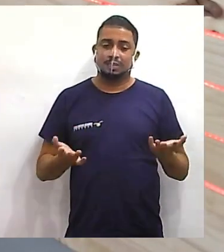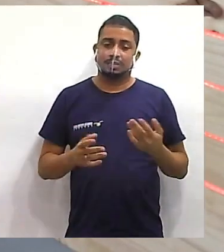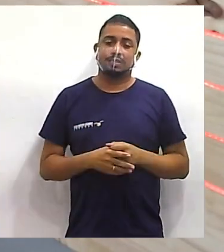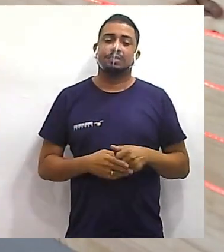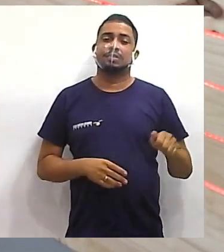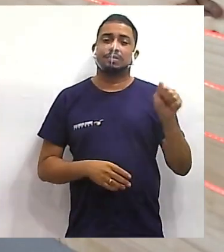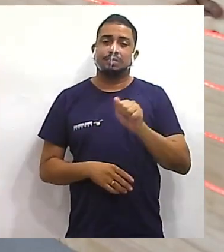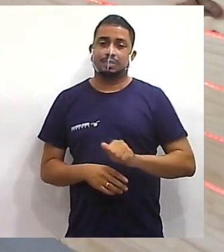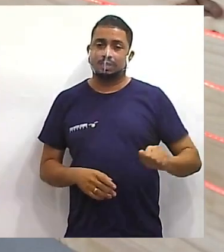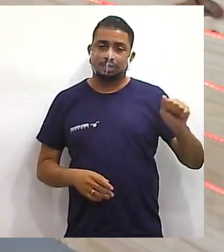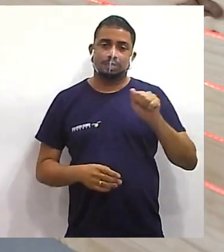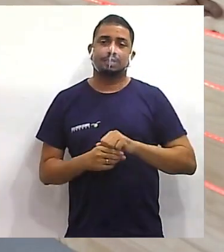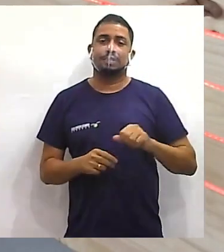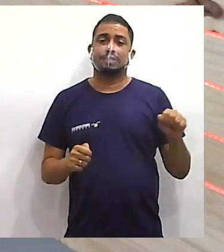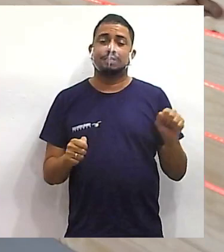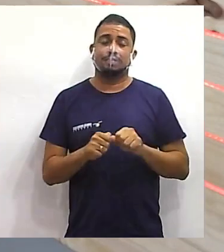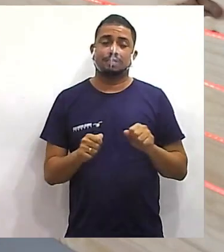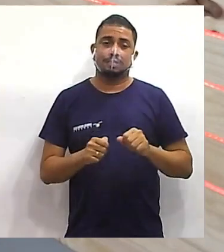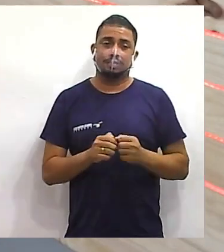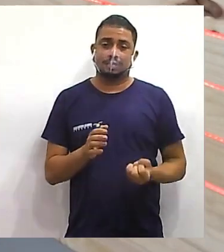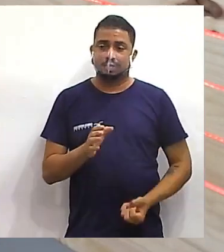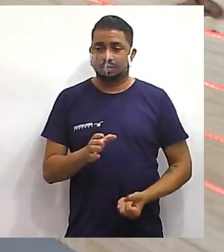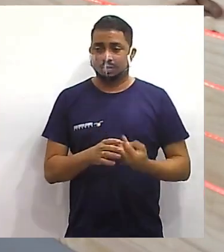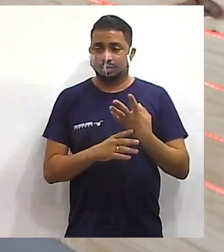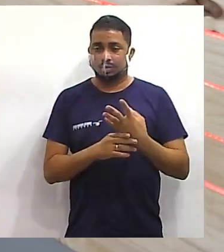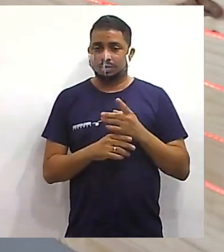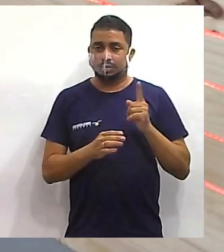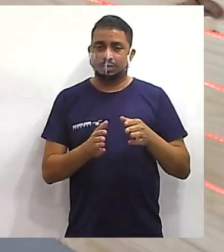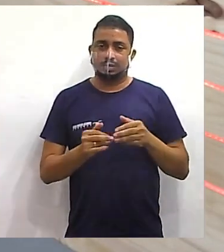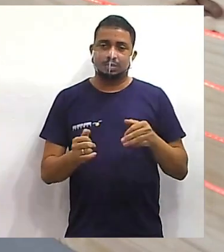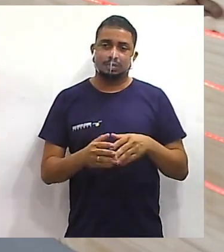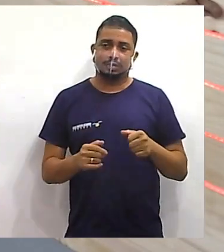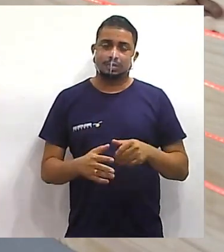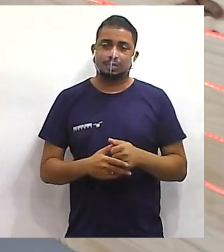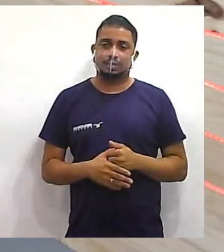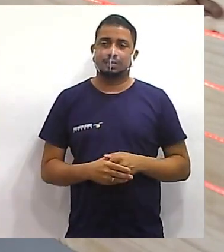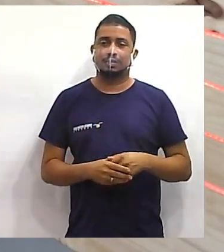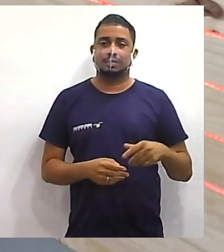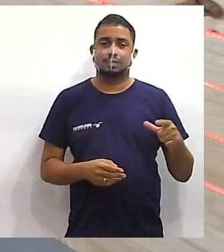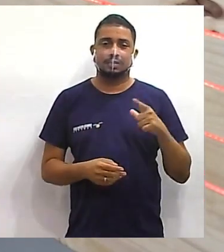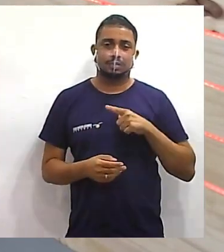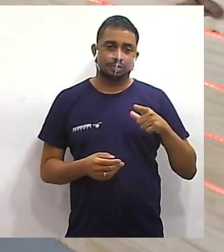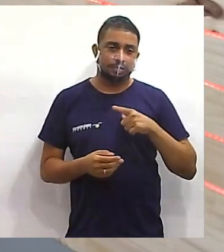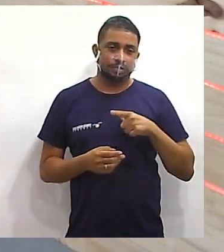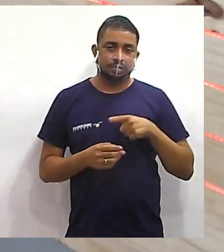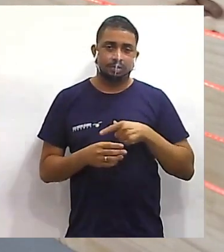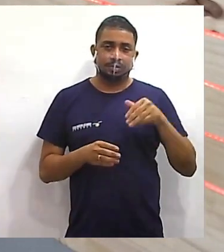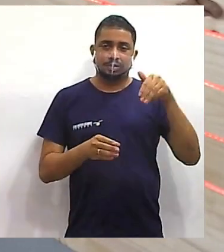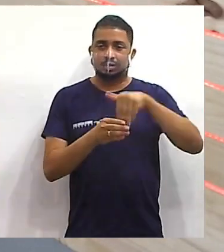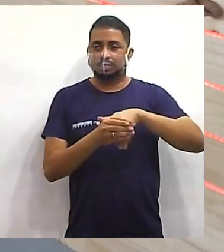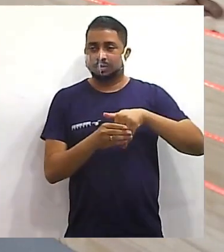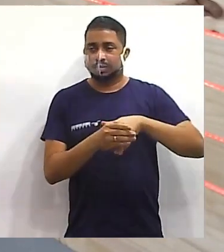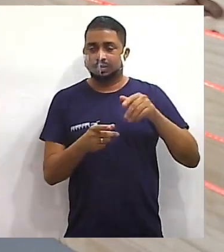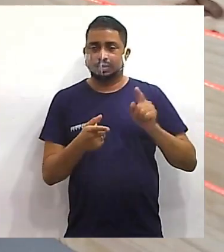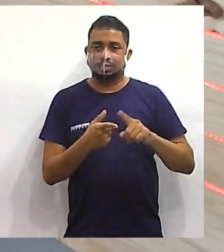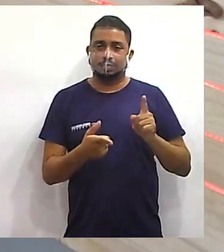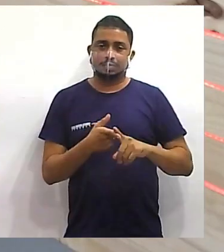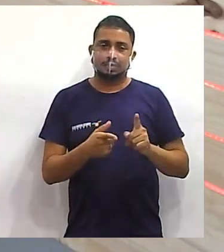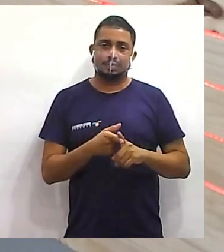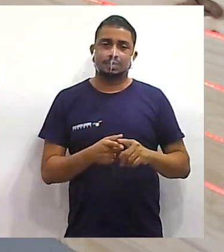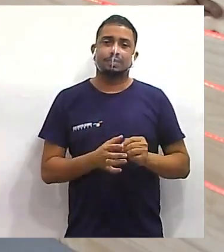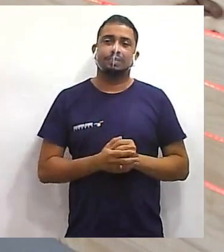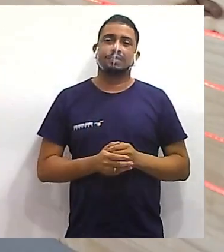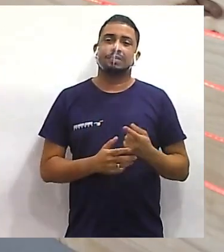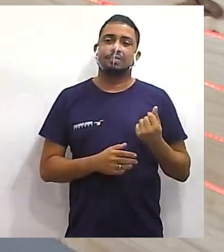associação, né, a unidade executora, ela surge a partir dessa demanda, né, de uma gestão democrática que também dê conta do